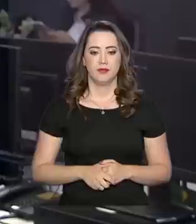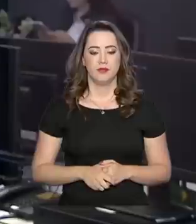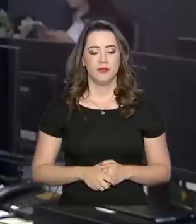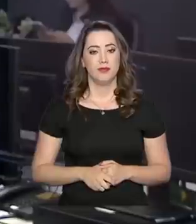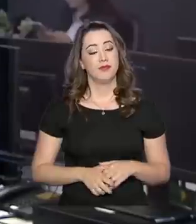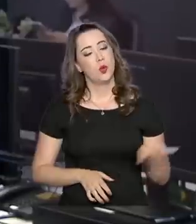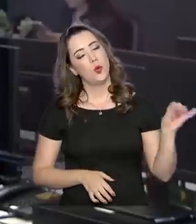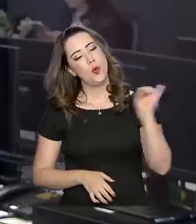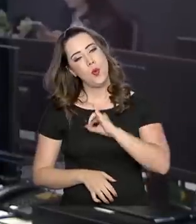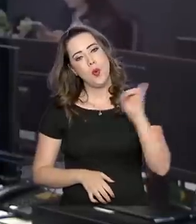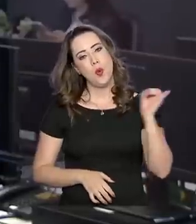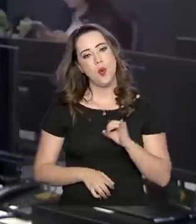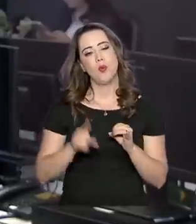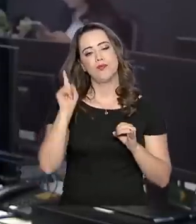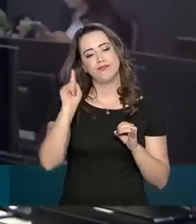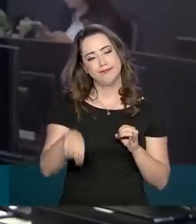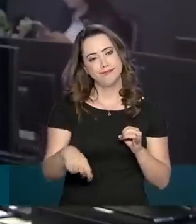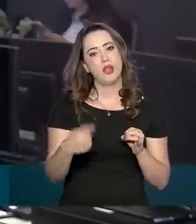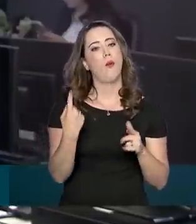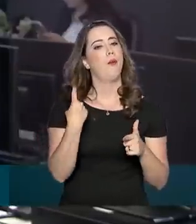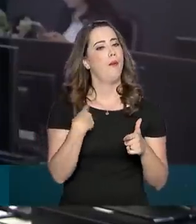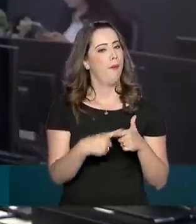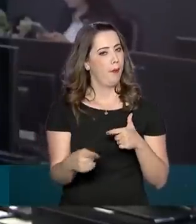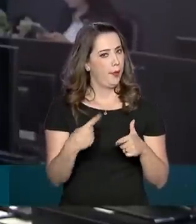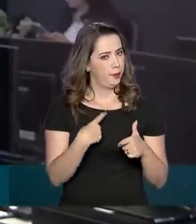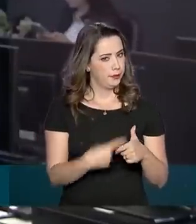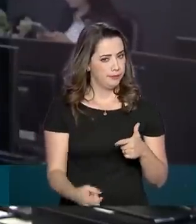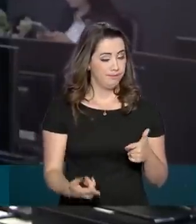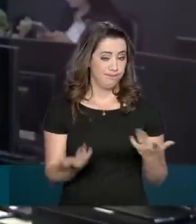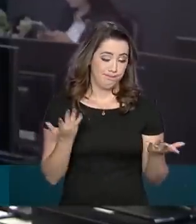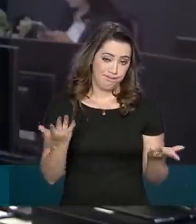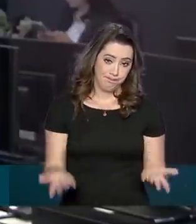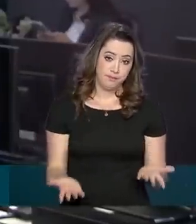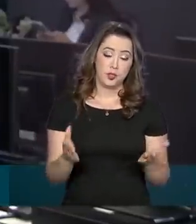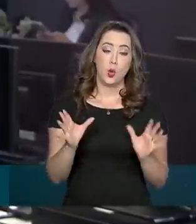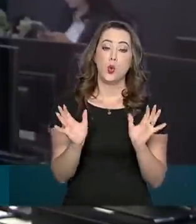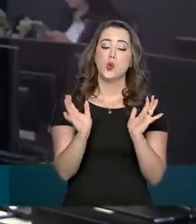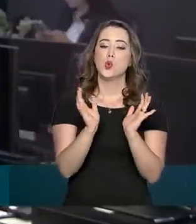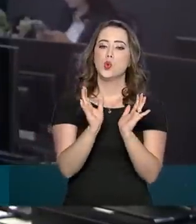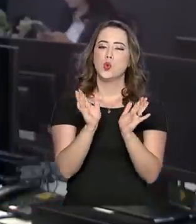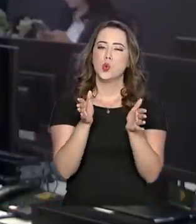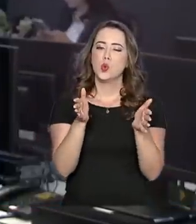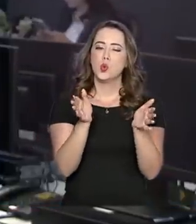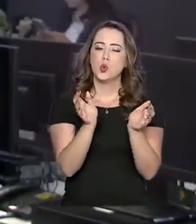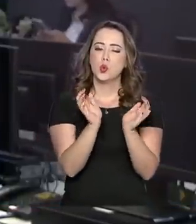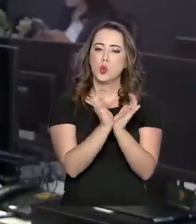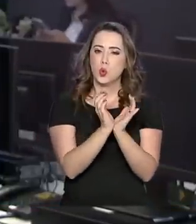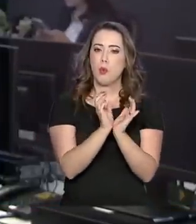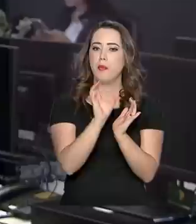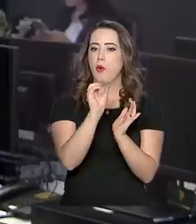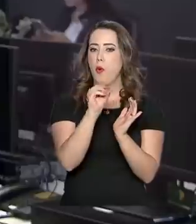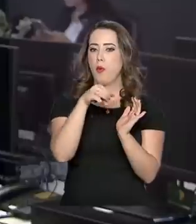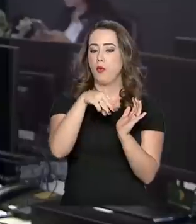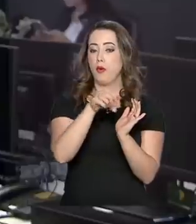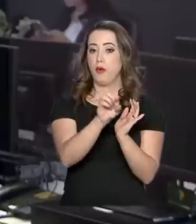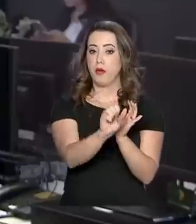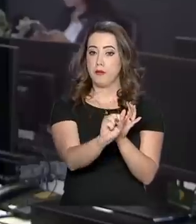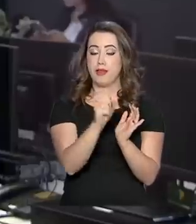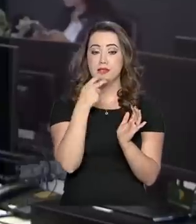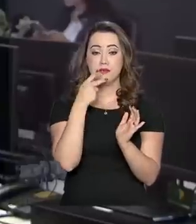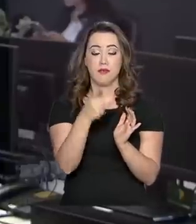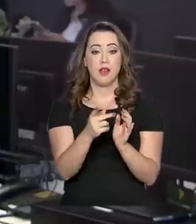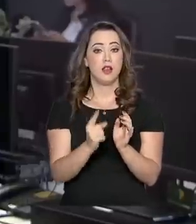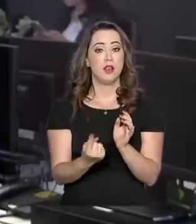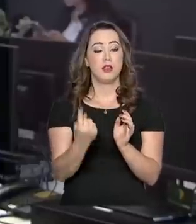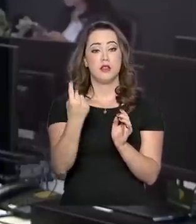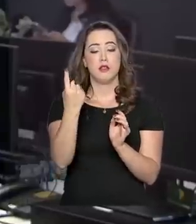Olá, Roberto. É um quadro preocupante. Segundo a Organização Mundial de Saúde, uma a cada 11 pessoas em todo o mundo tem